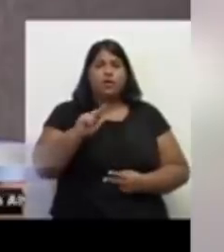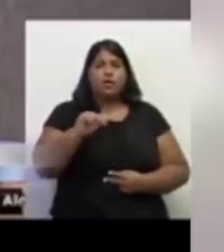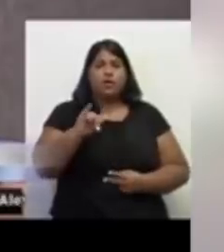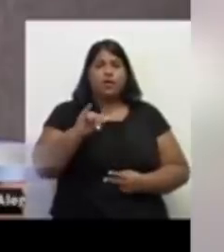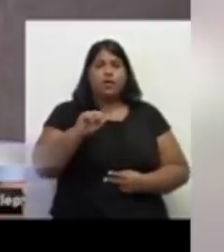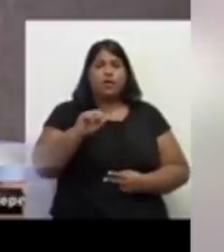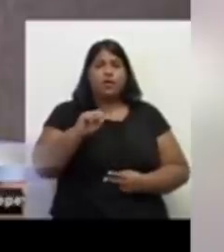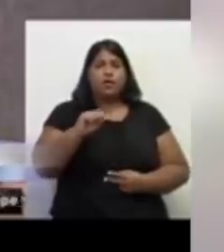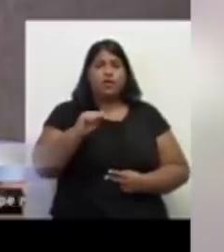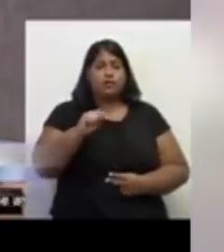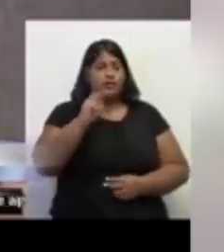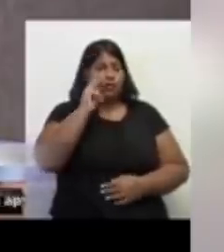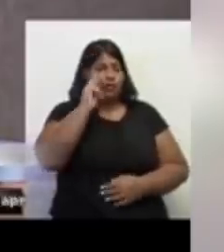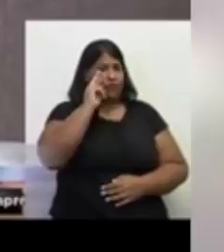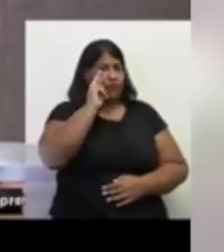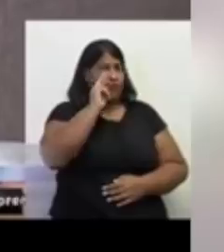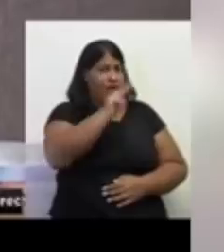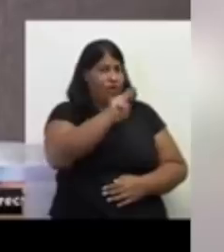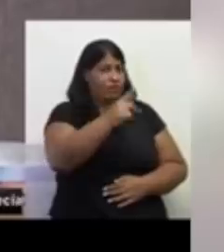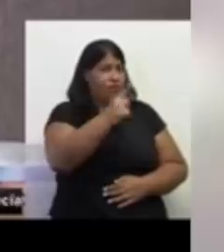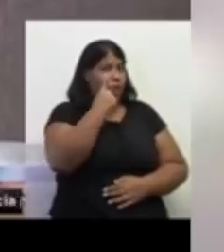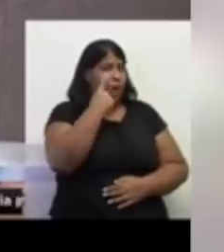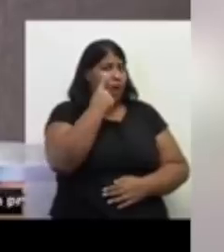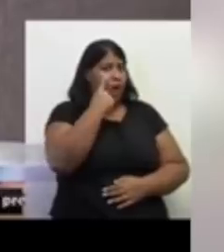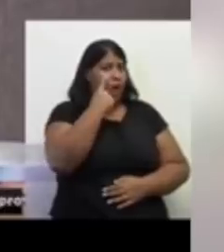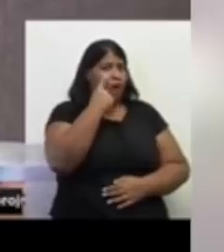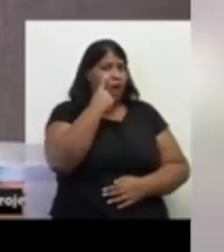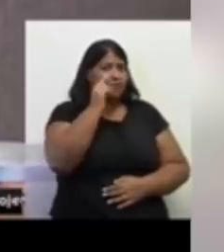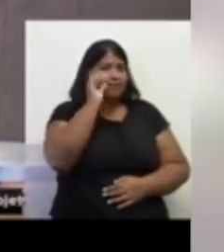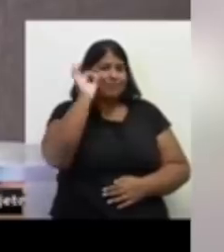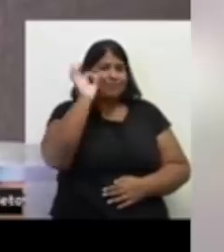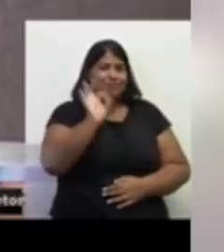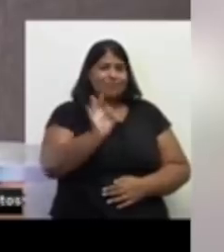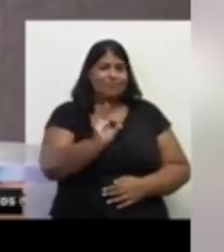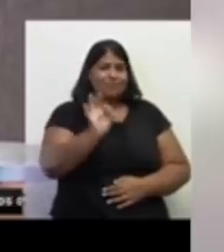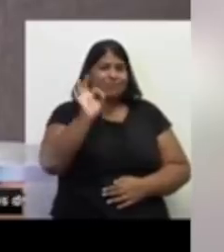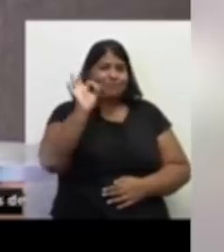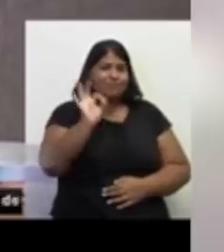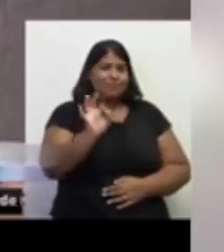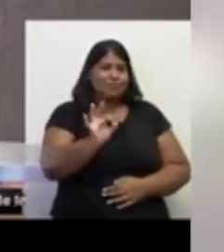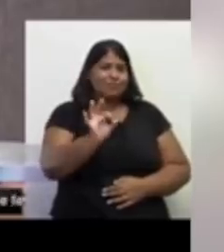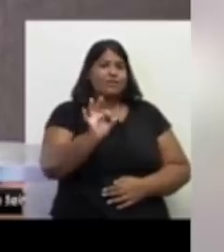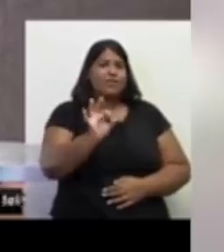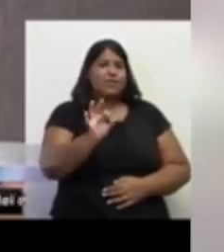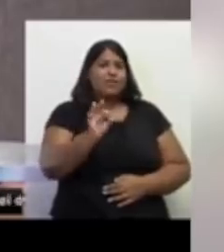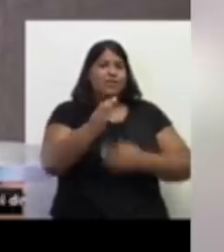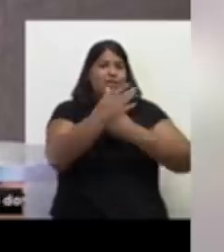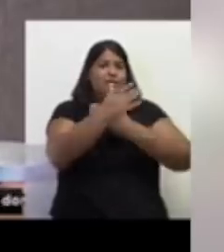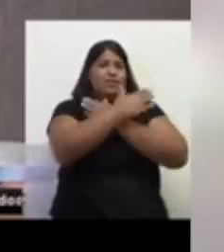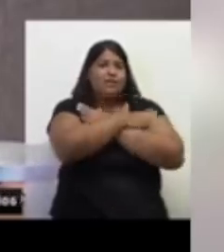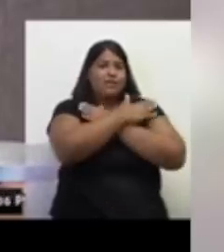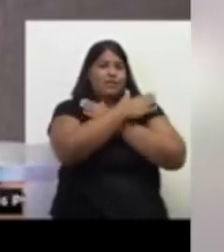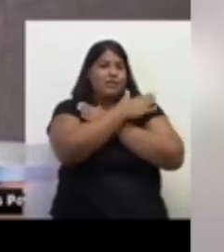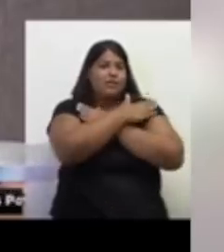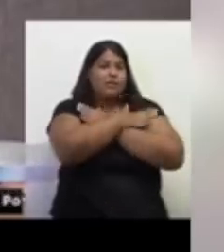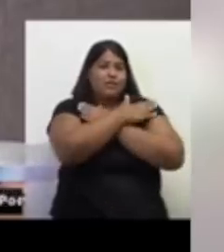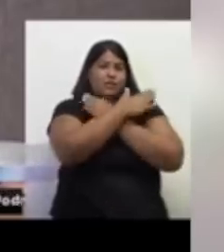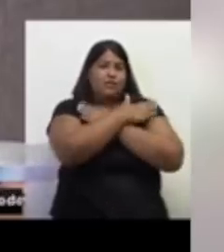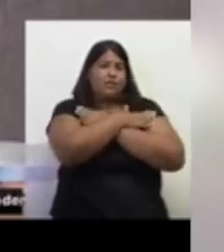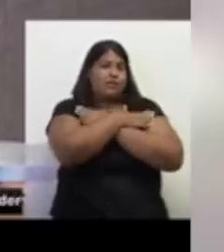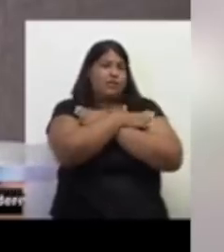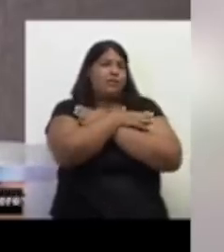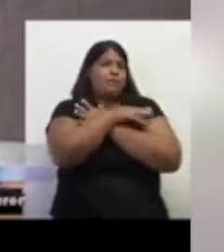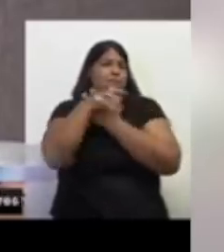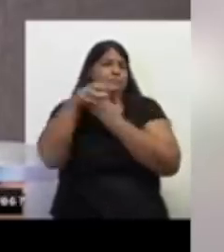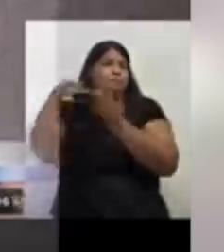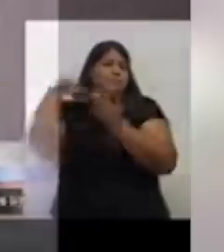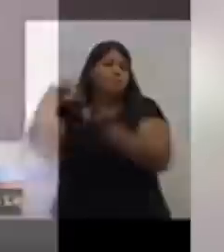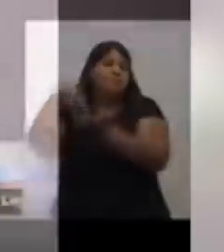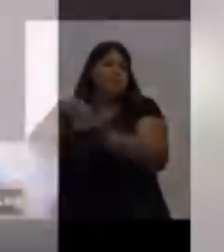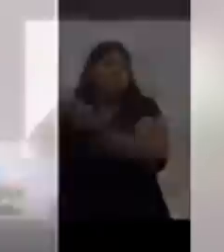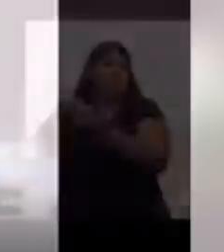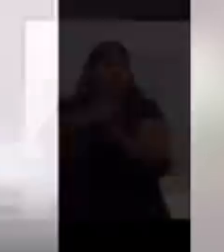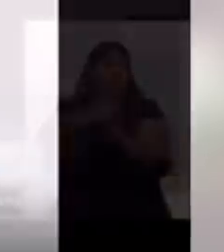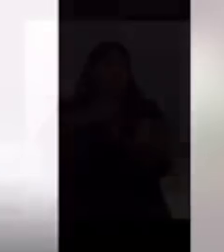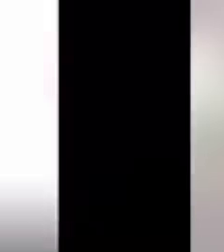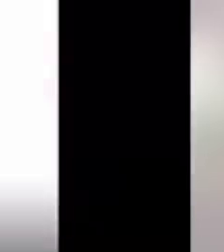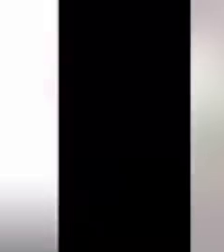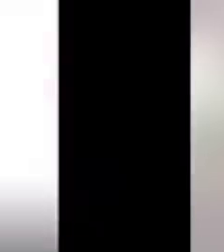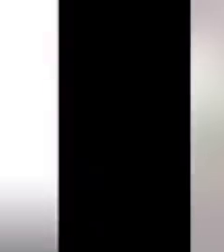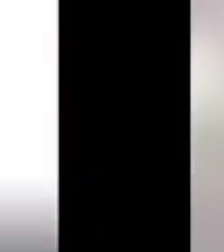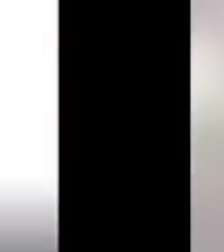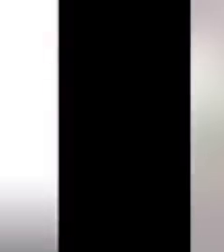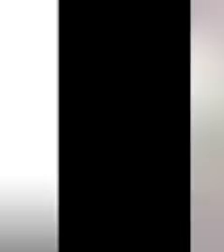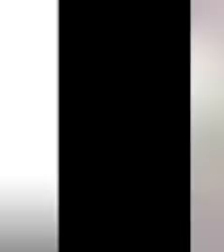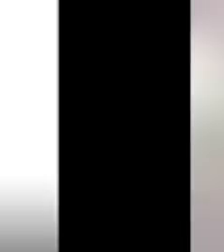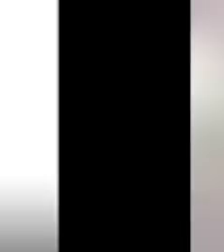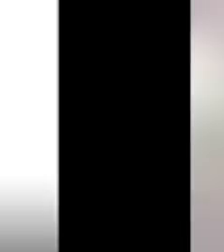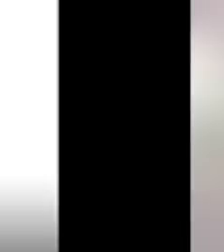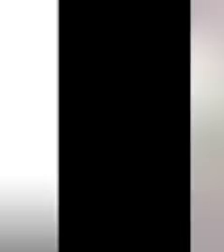veja abaixo a taxa de desemprego por unidade da federação.